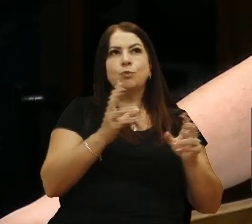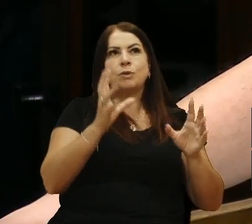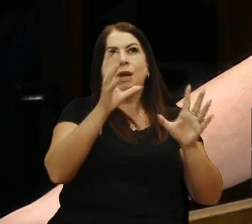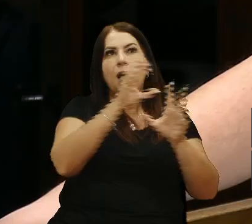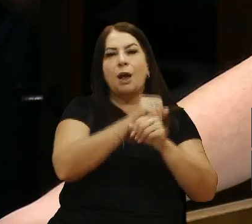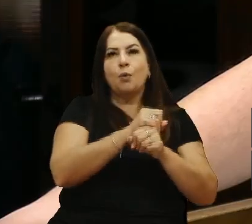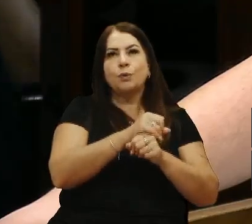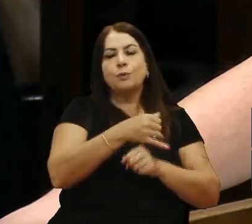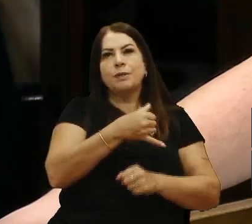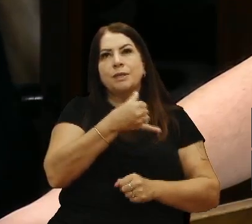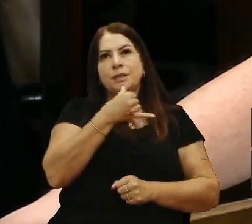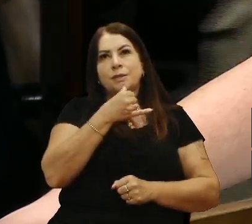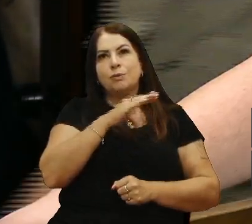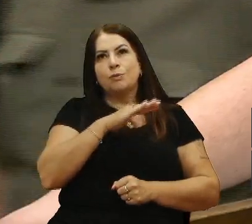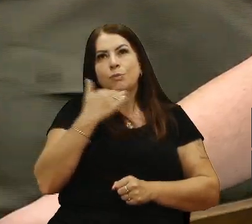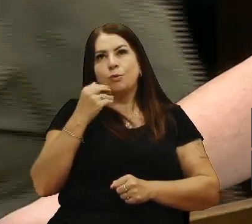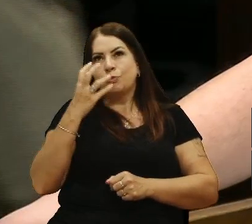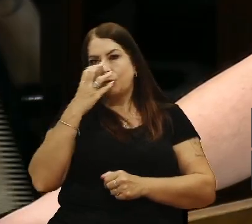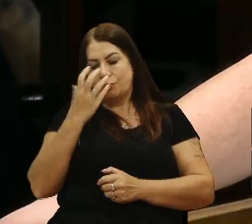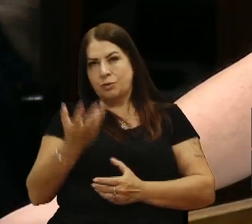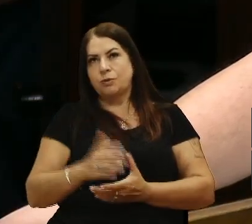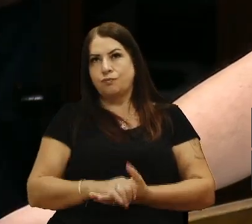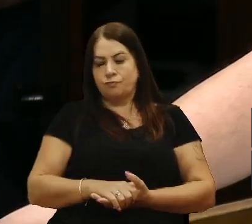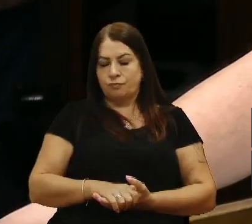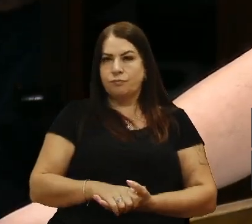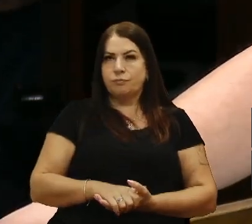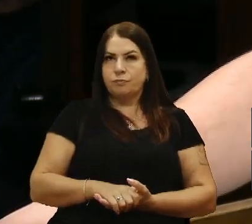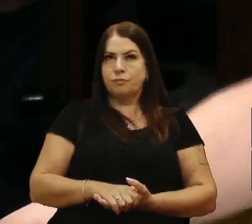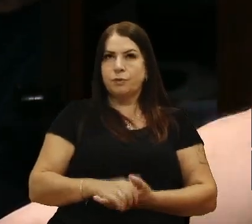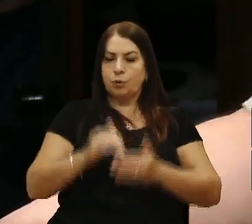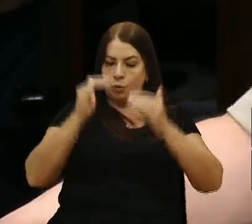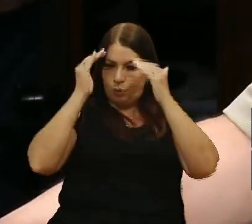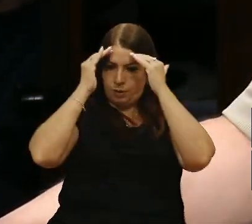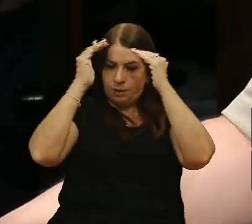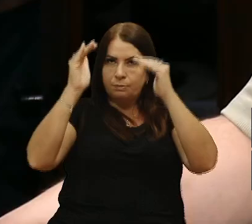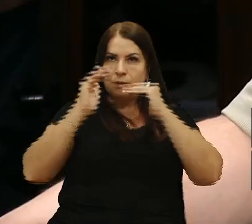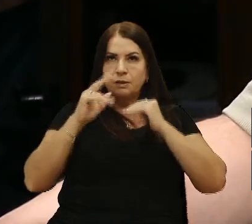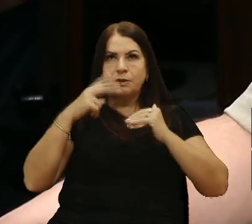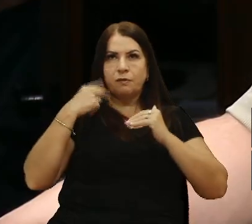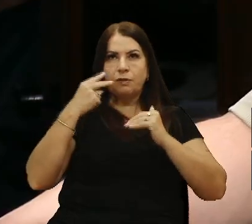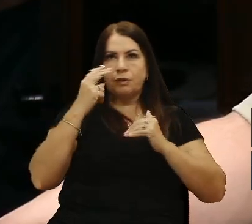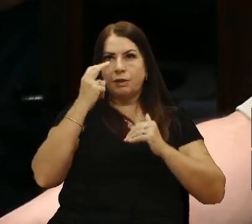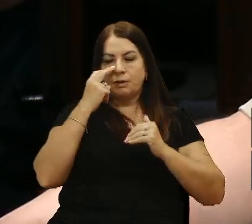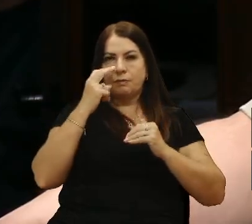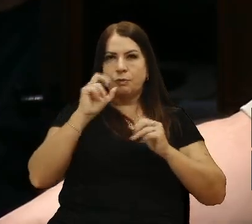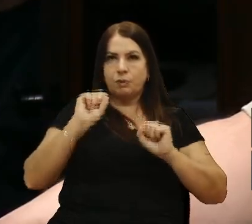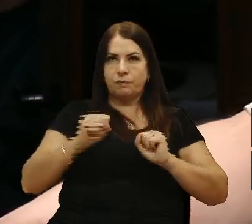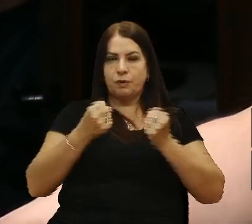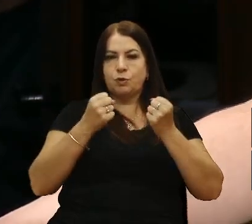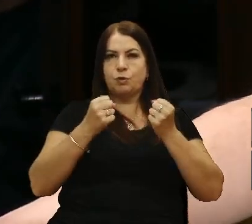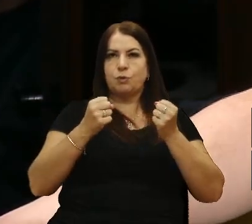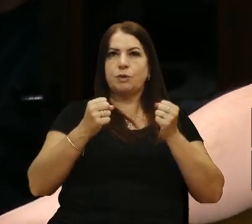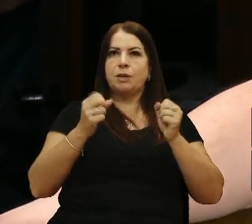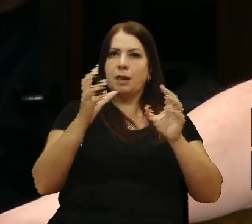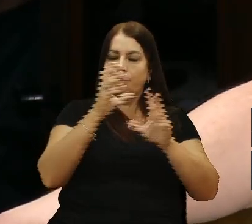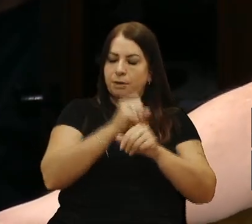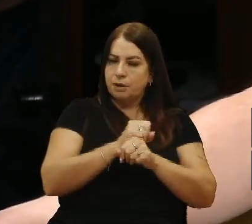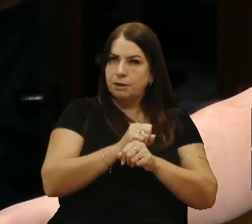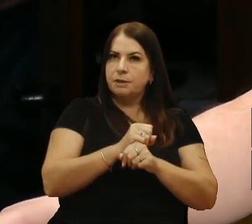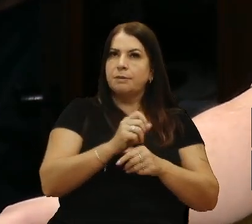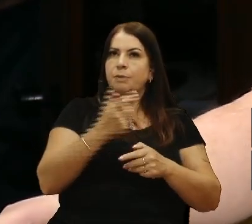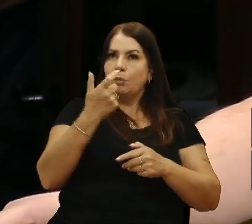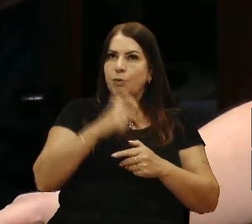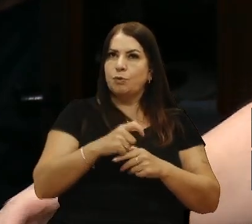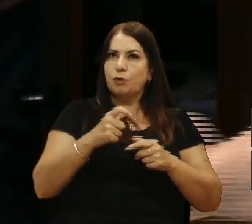tanta consternação quanto a morte de um cachorro. Com todo o respeito à vereadora Andressa, que é defensora da causa, às pessoas que defendem a causa, mas eu acho